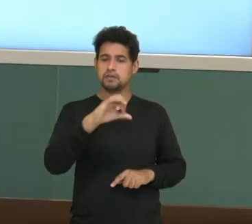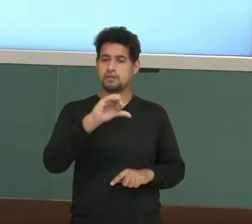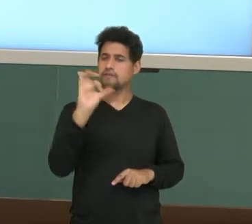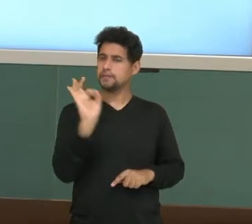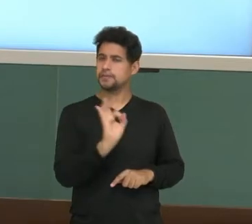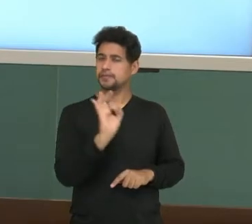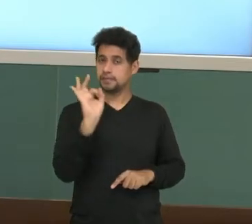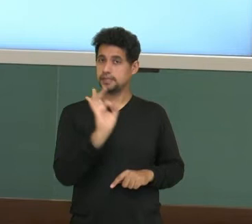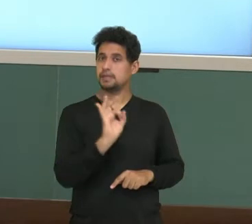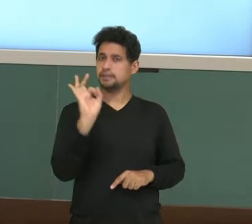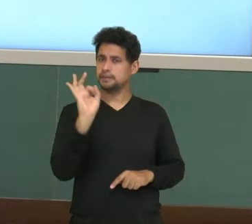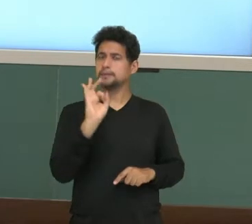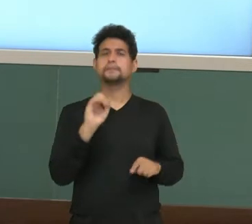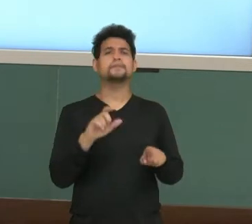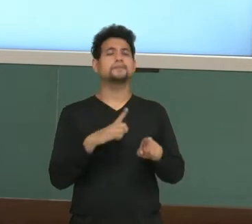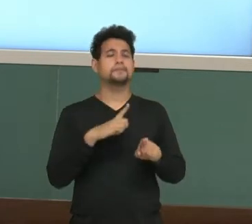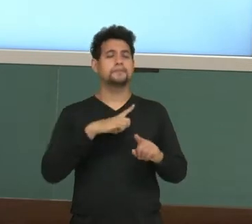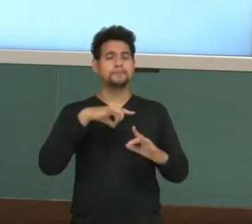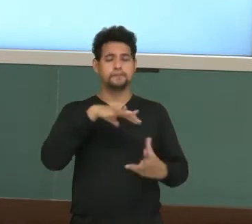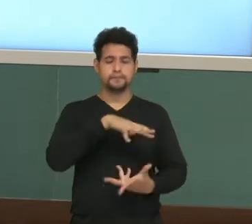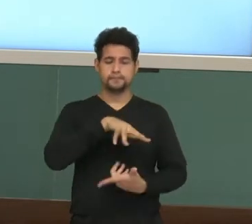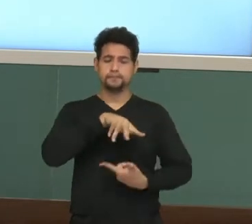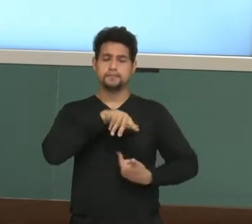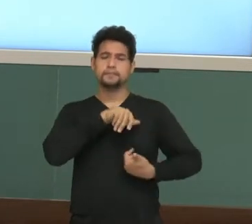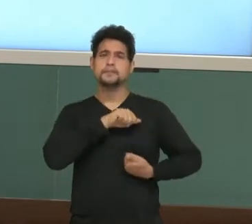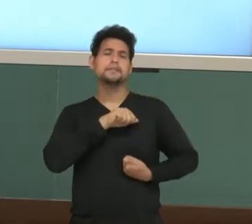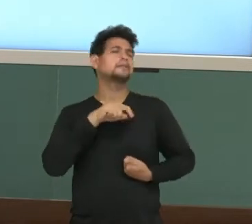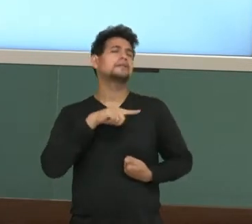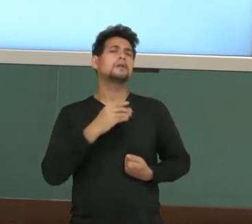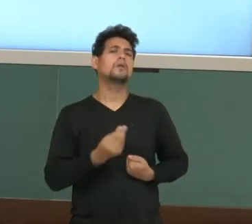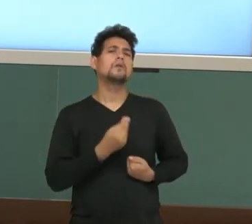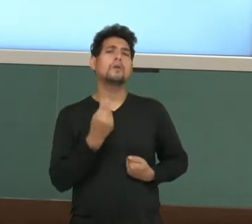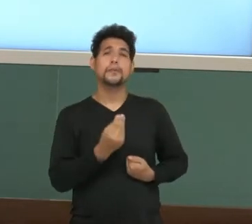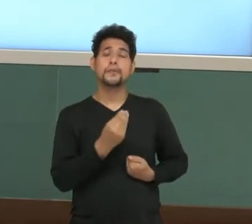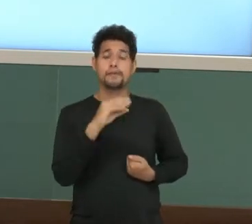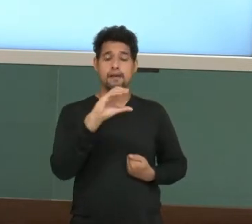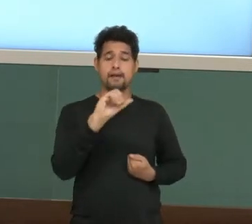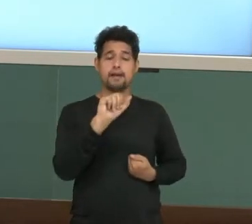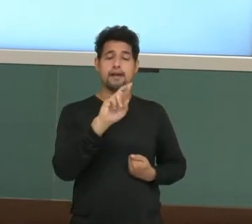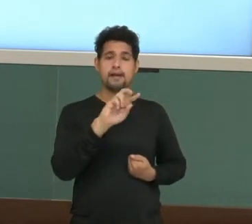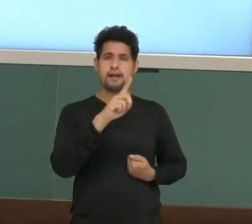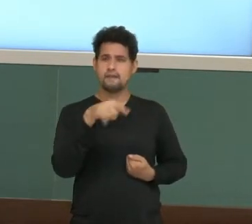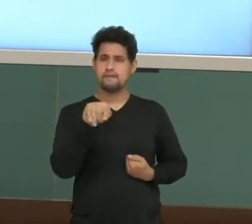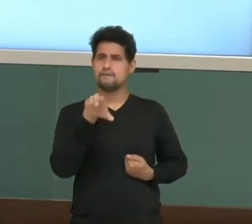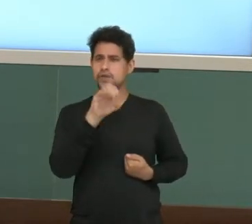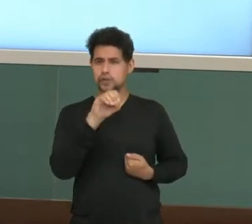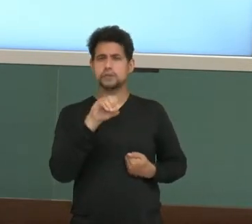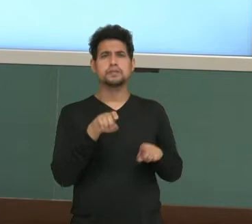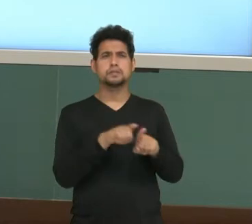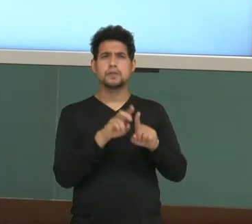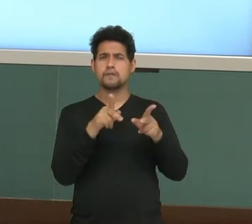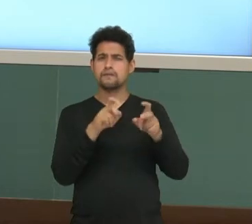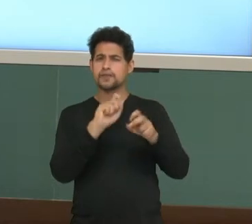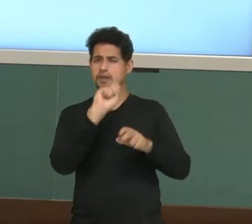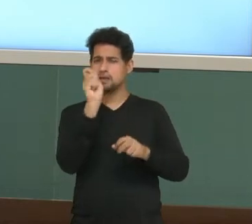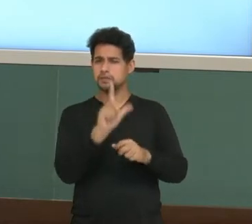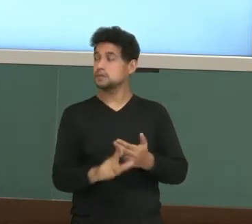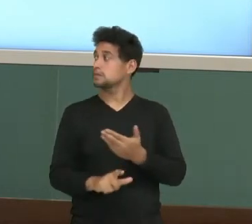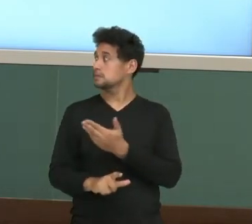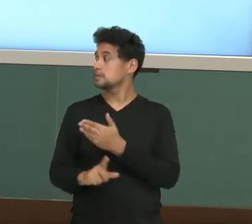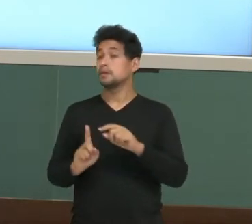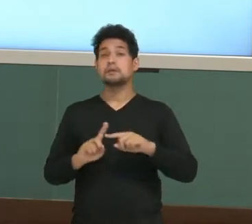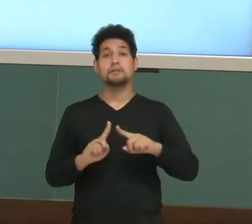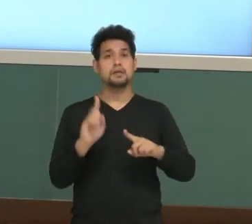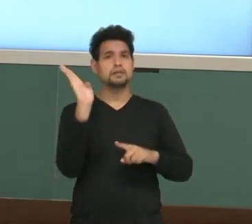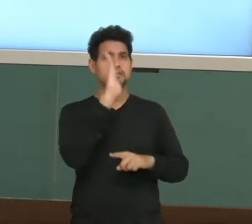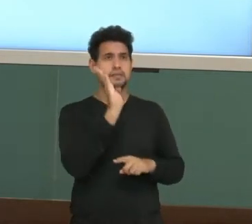26,9% da matriz energética mundial ela está baseada no carvão mineral, que você pode ver ali em azul. Já no Brasil,